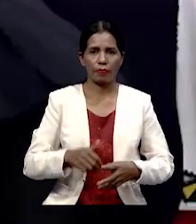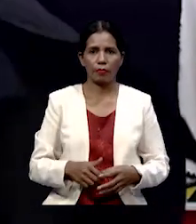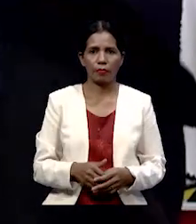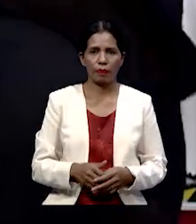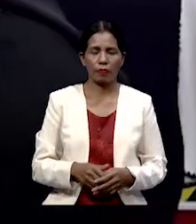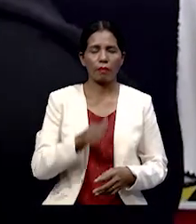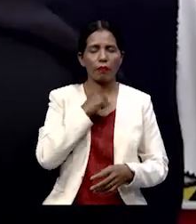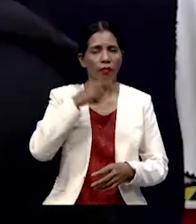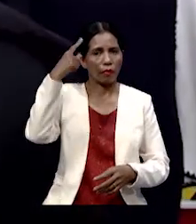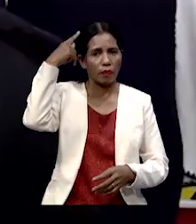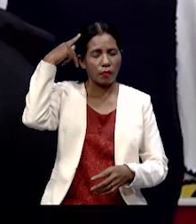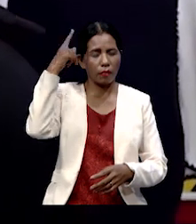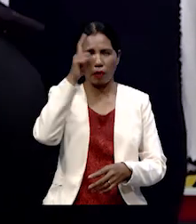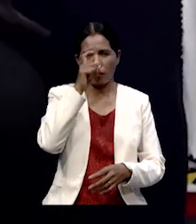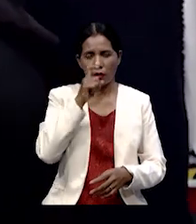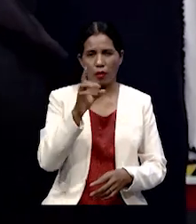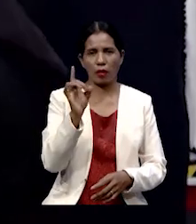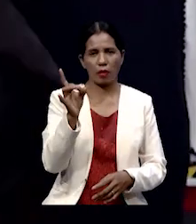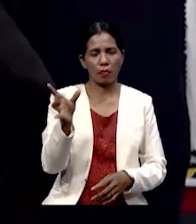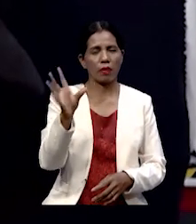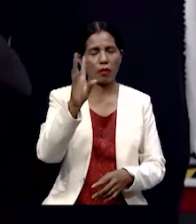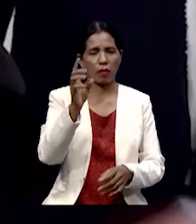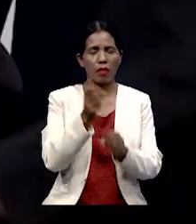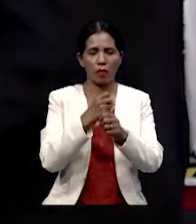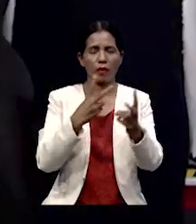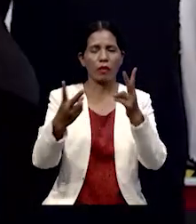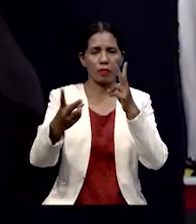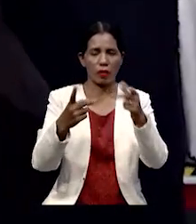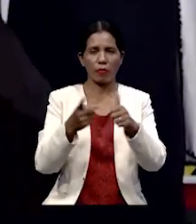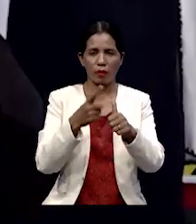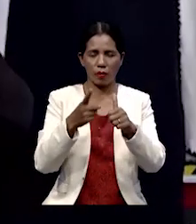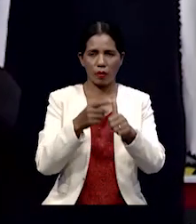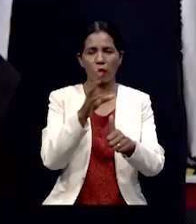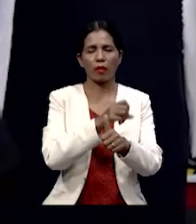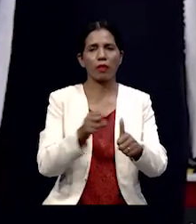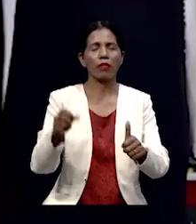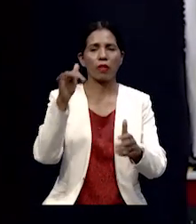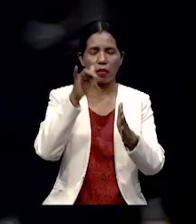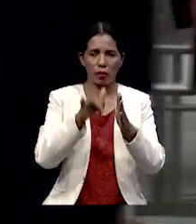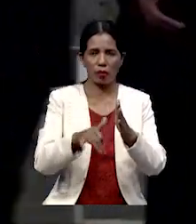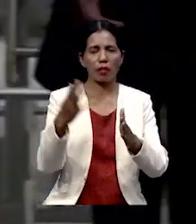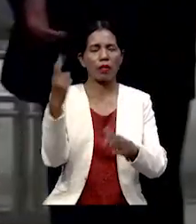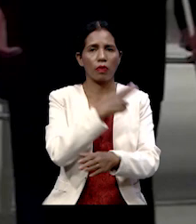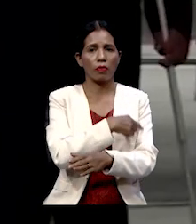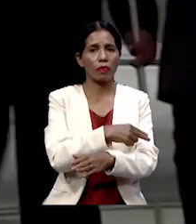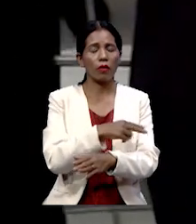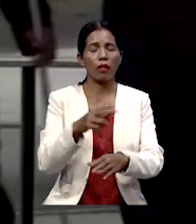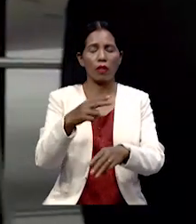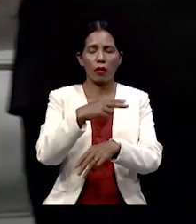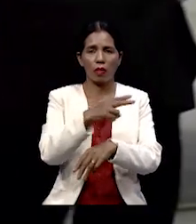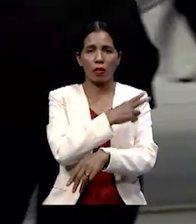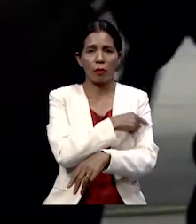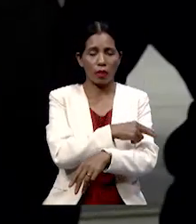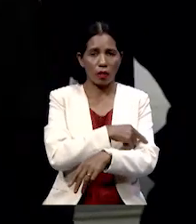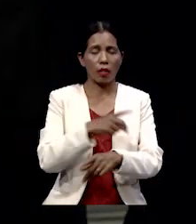Papa nebe hoi dadi walunulu resinen halo fila fali nia viazen dahulu desdi ni halo siruzia ia fulan junyu no uza kadeira